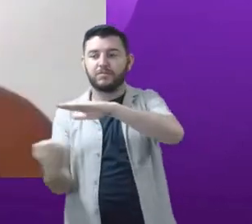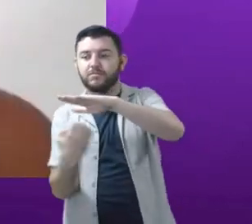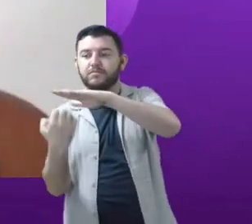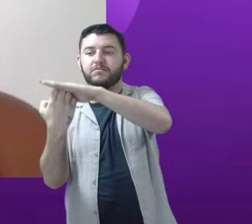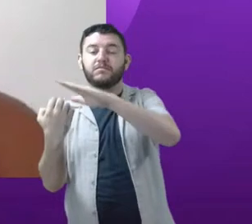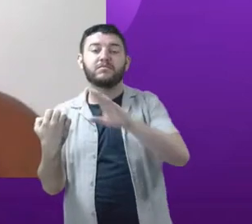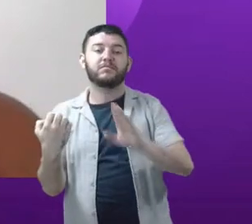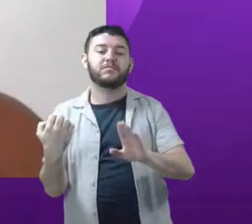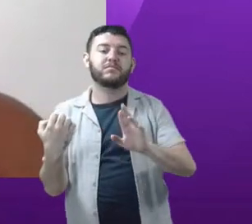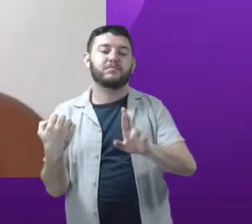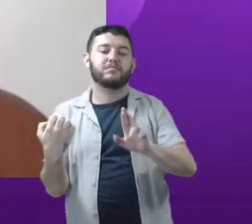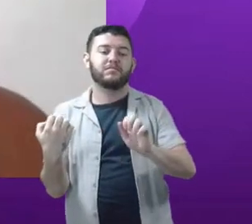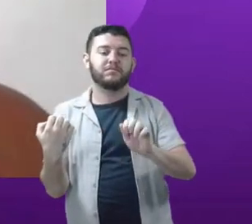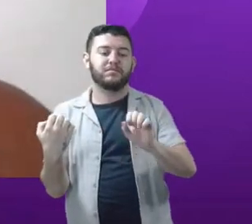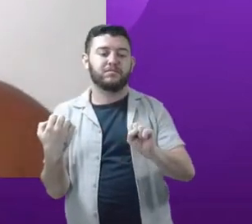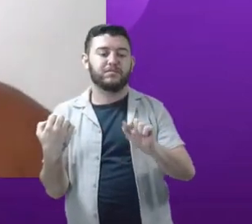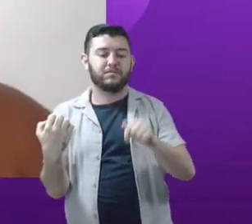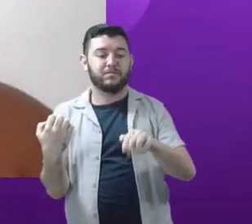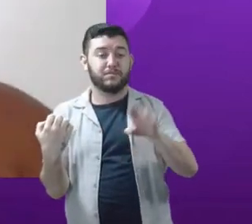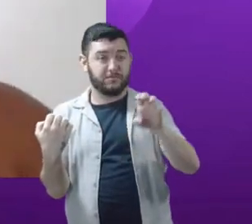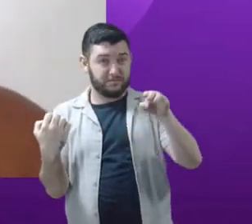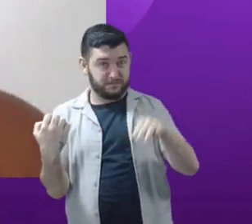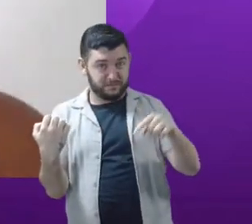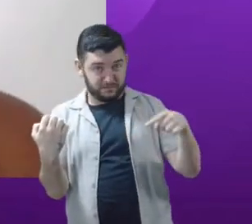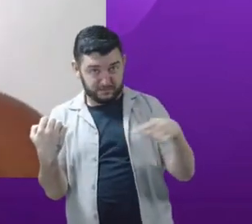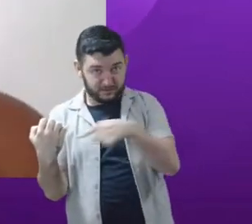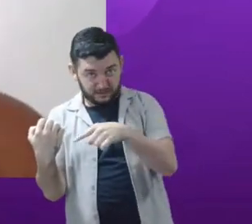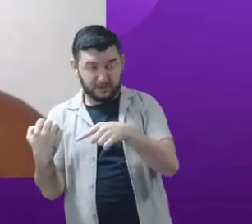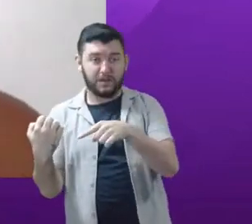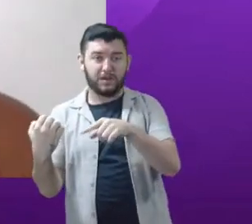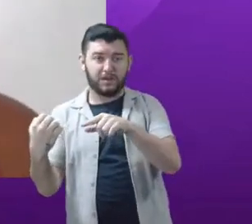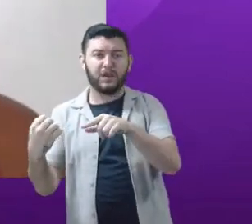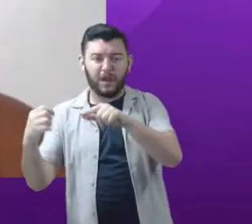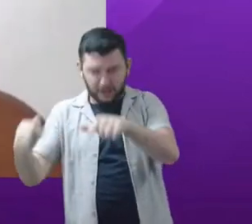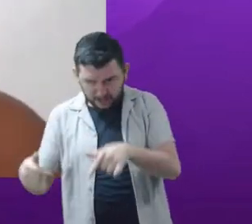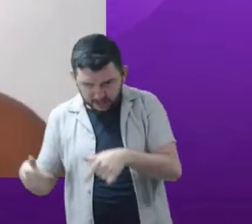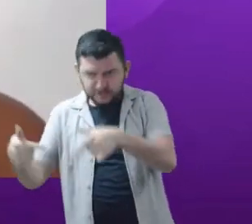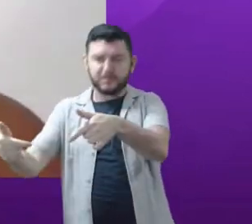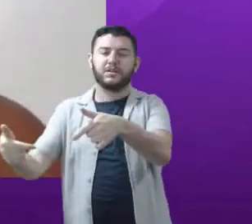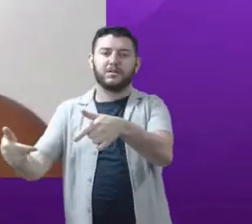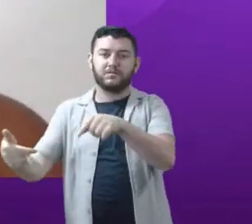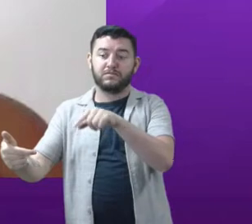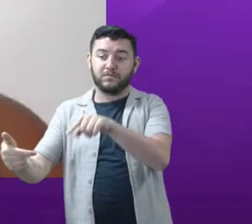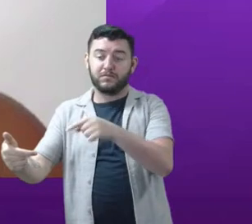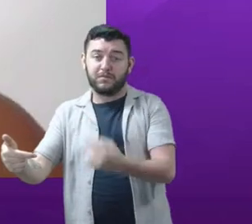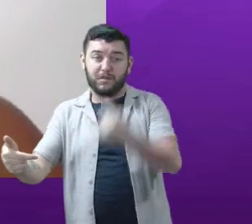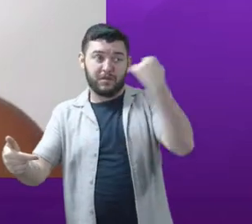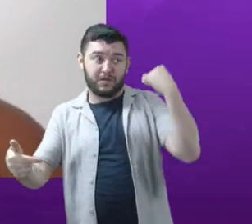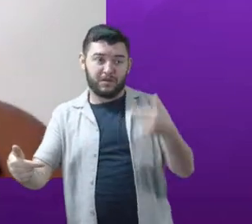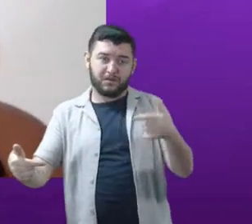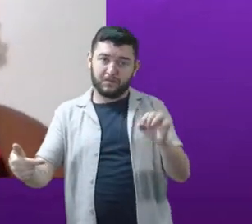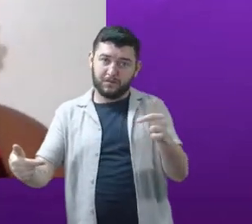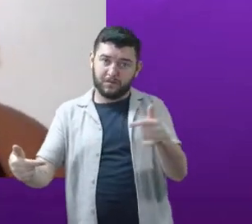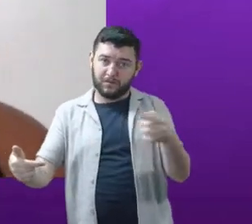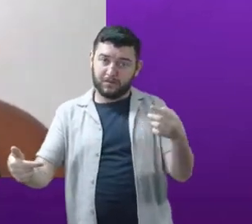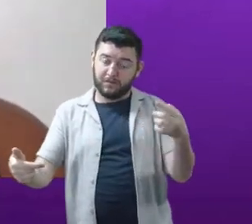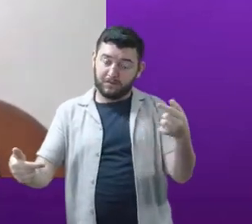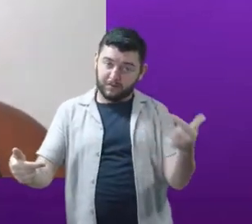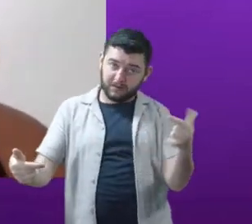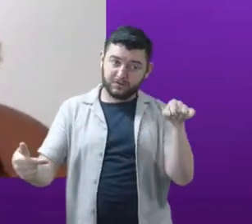Em 2022, começaram, né, no início de 2022, começaram pesquisas, né, não só no